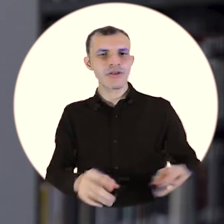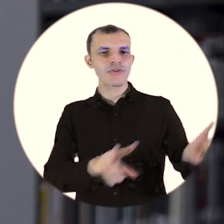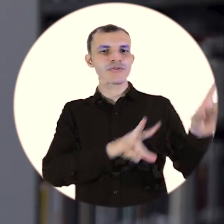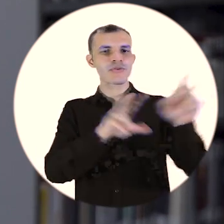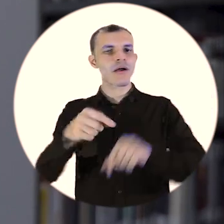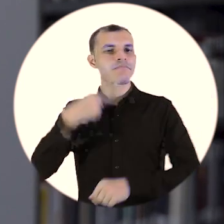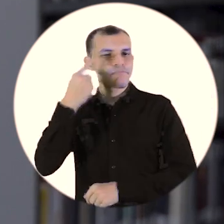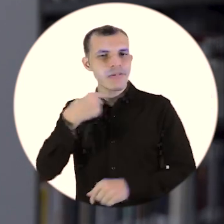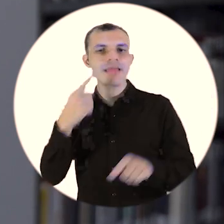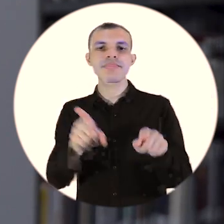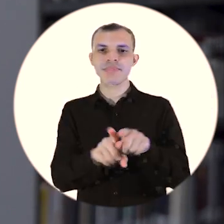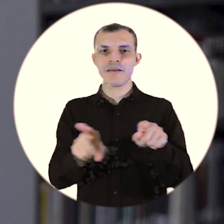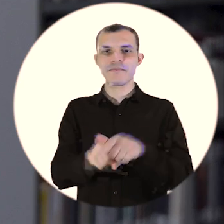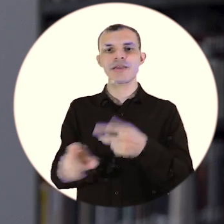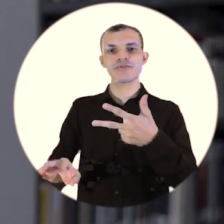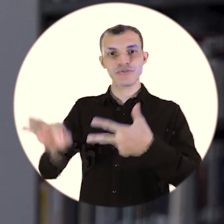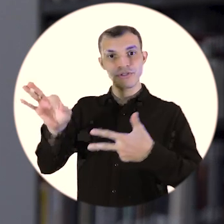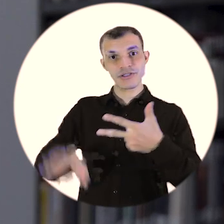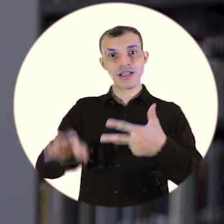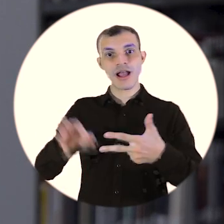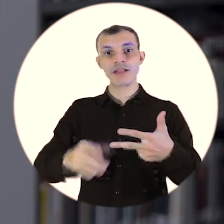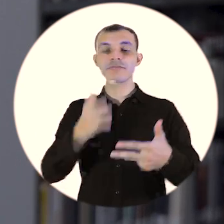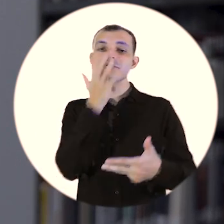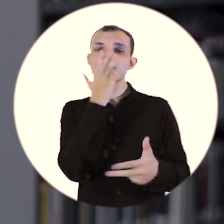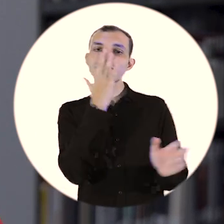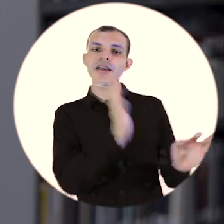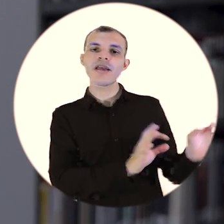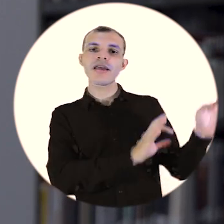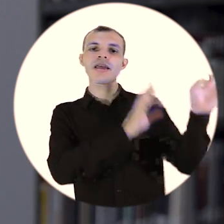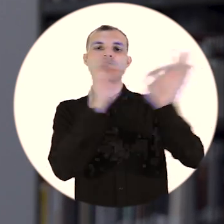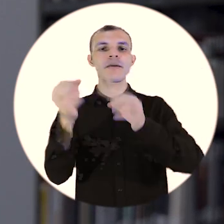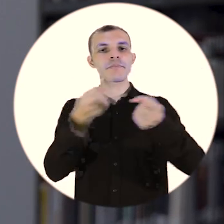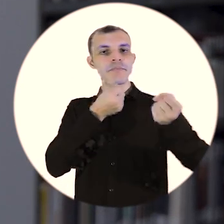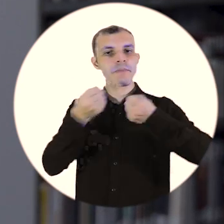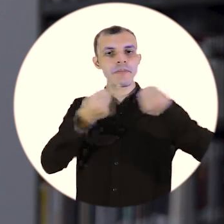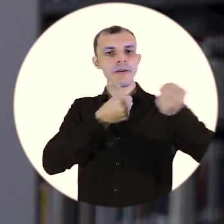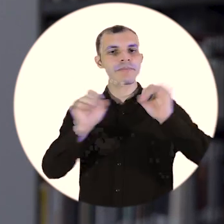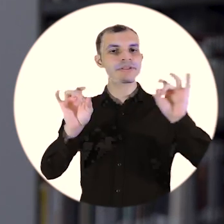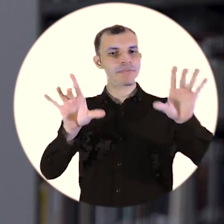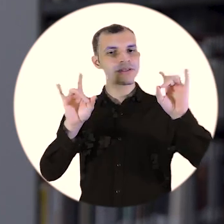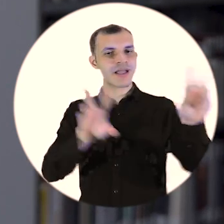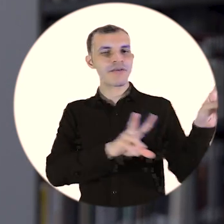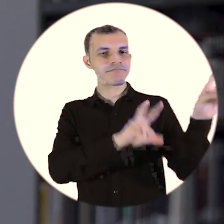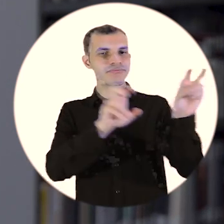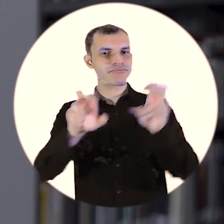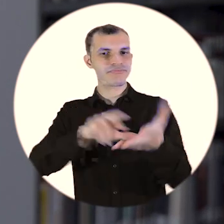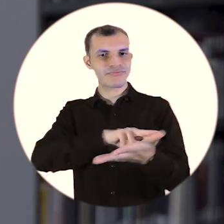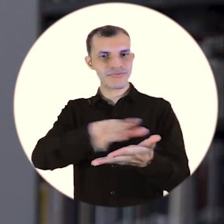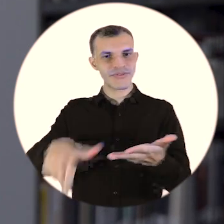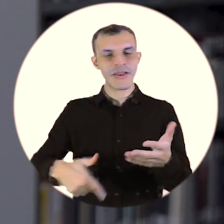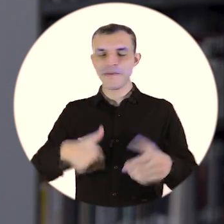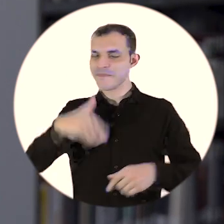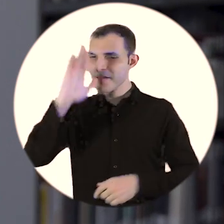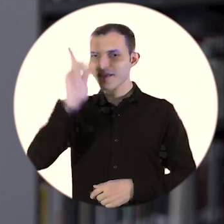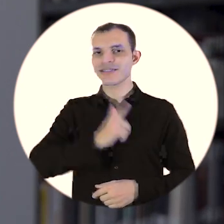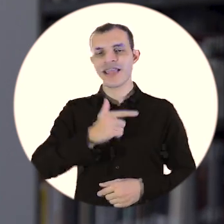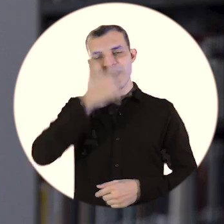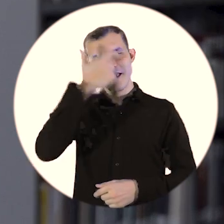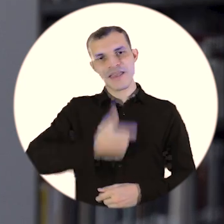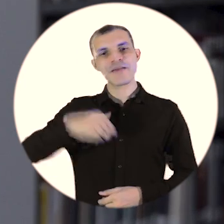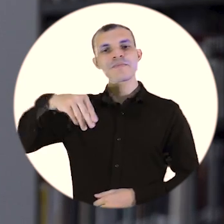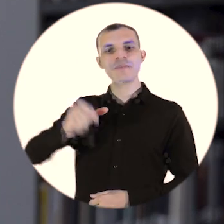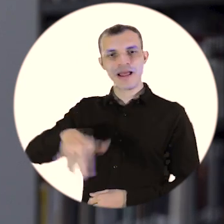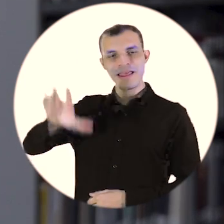da advocacia e do judiciário, além de acompanhar entrevistas especiais, matérias exclusivas e muito mais. Eu sou